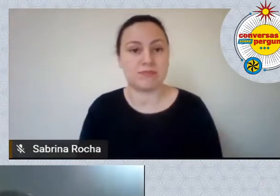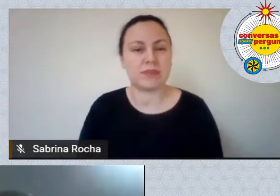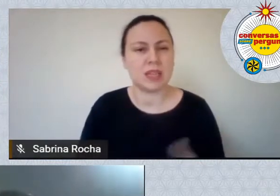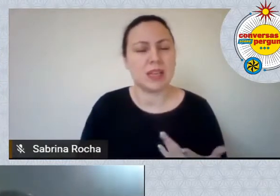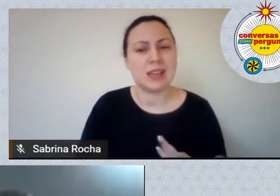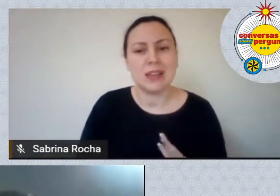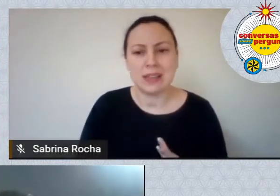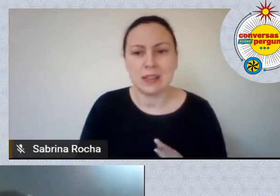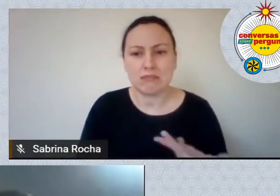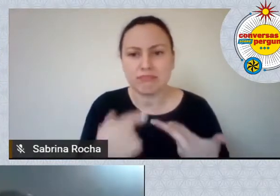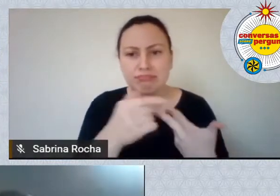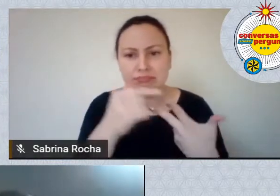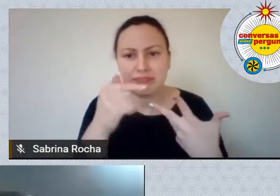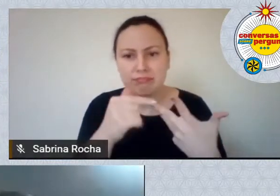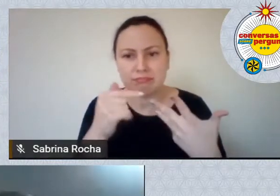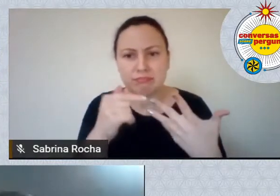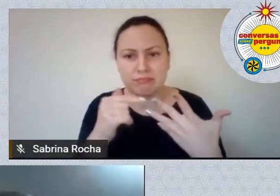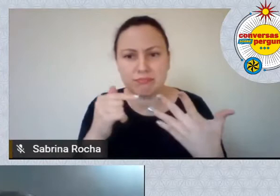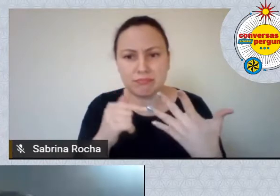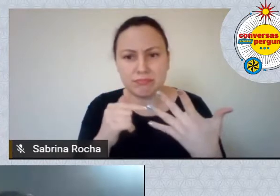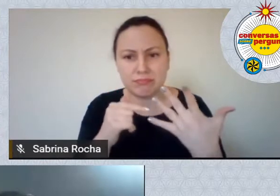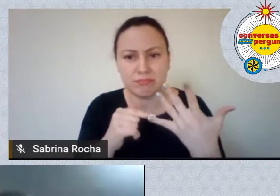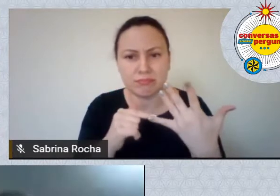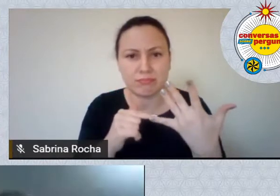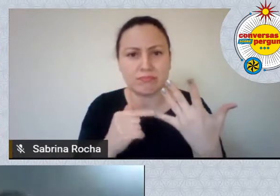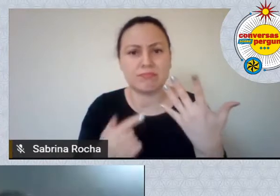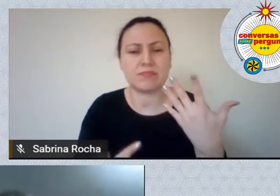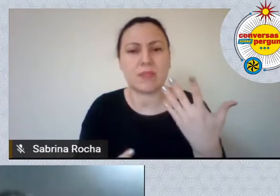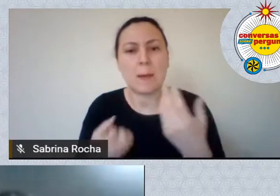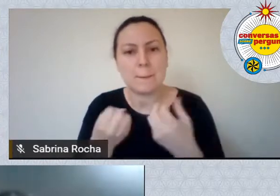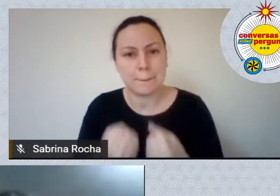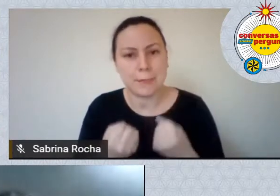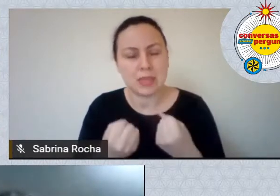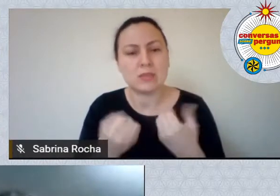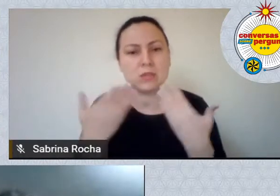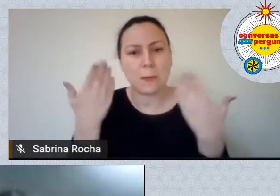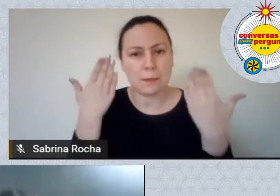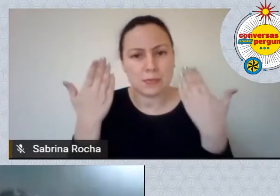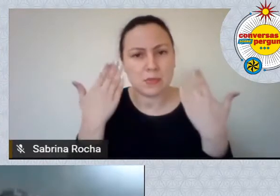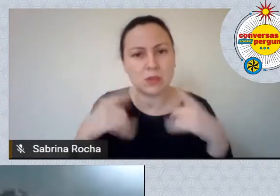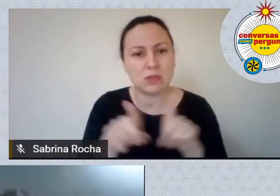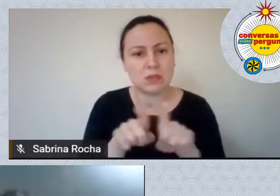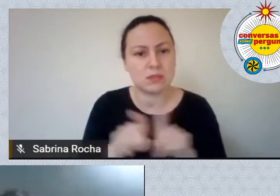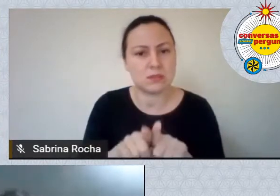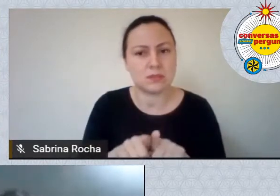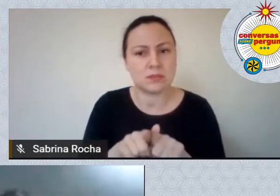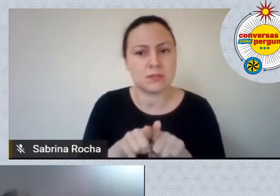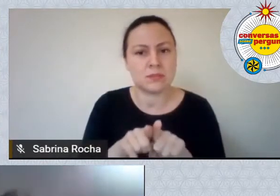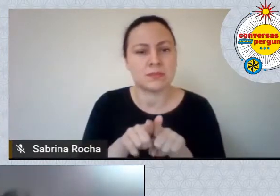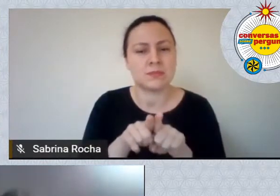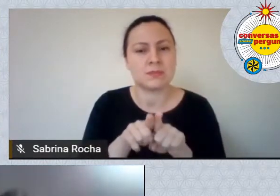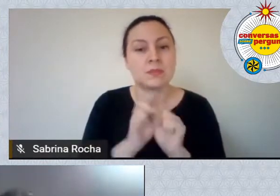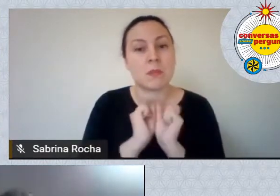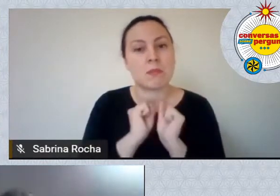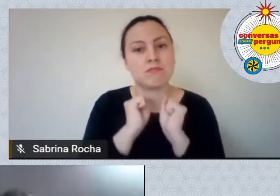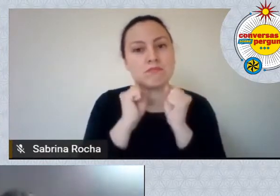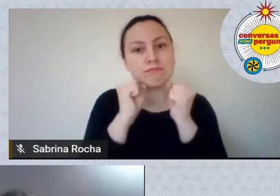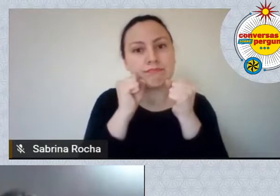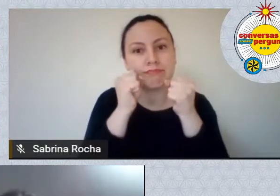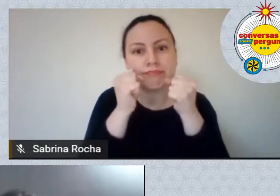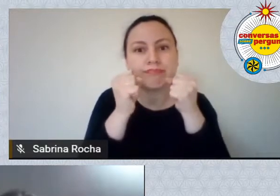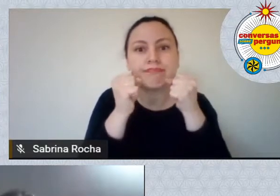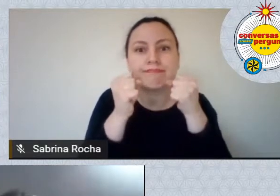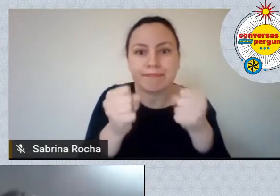obrigado a se investigar, né, Dunker? Eu acho que isso também tem um peso psíquico nas nossas vidas nesse momento. E uma potência transformadora, né,